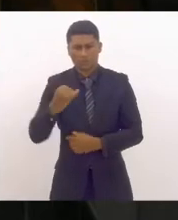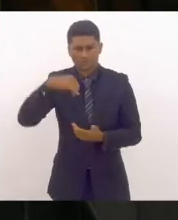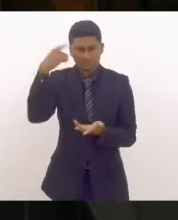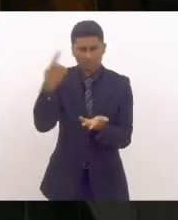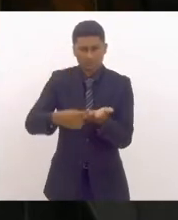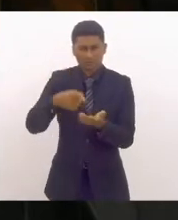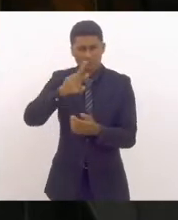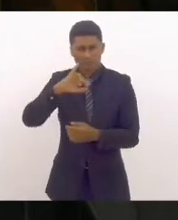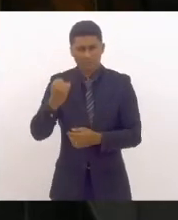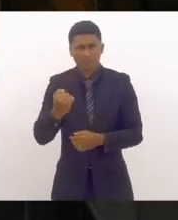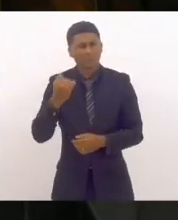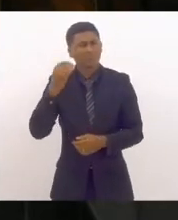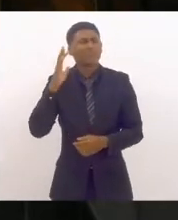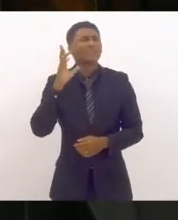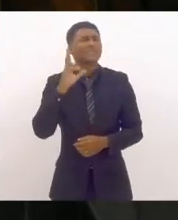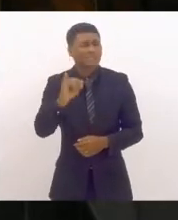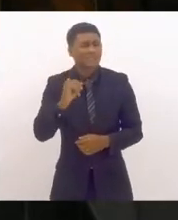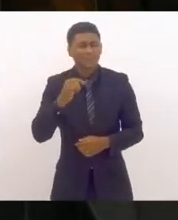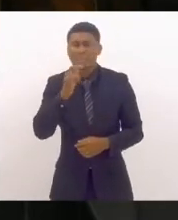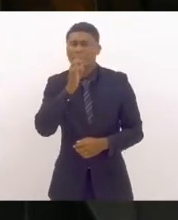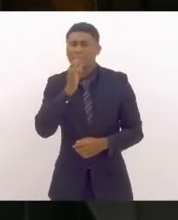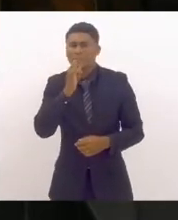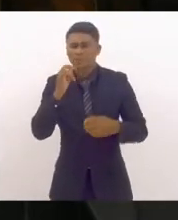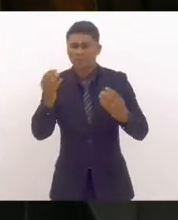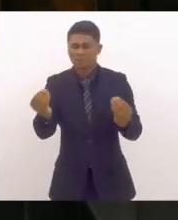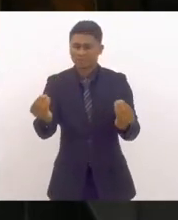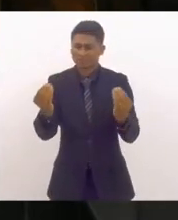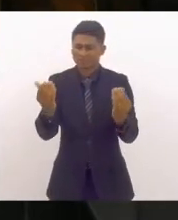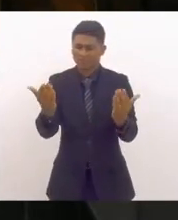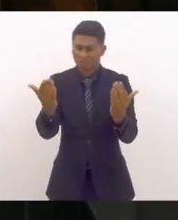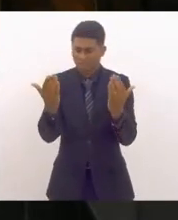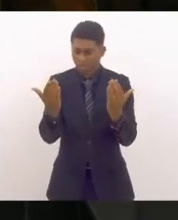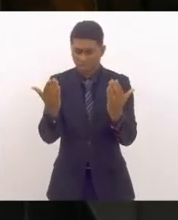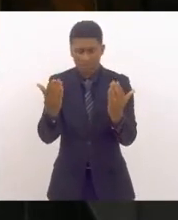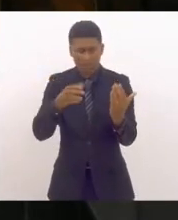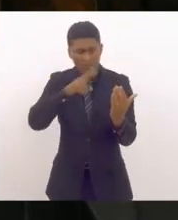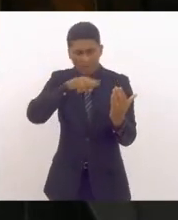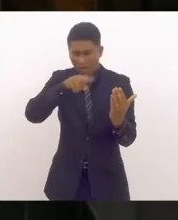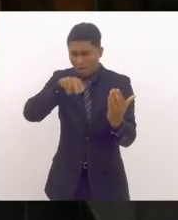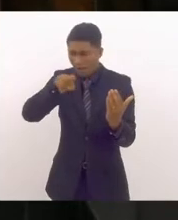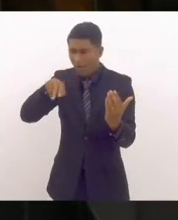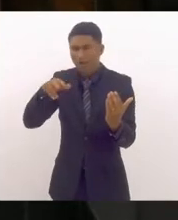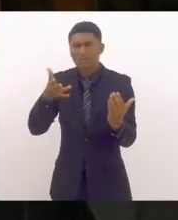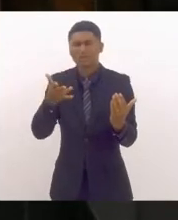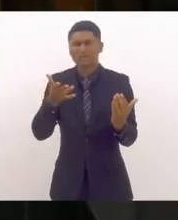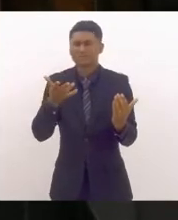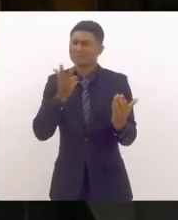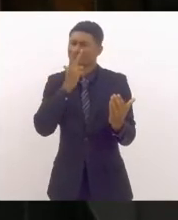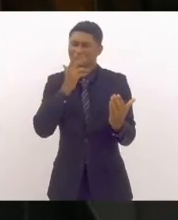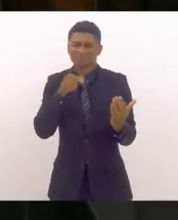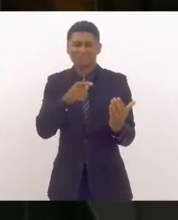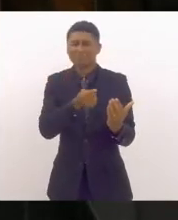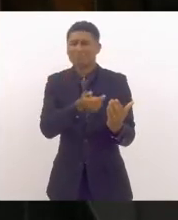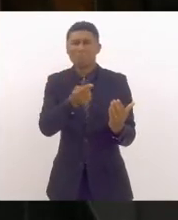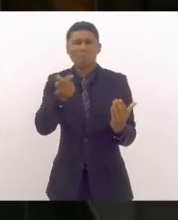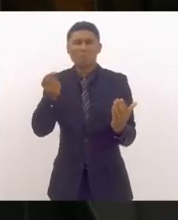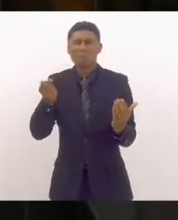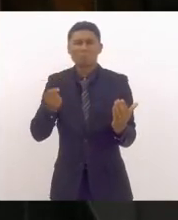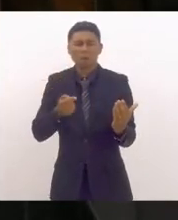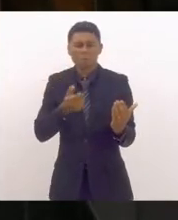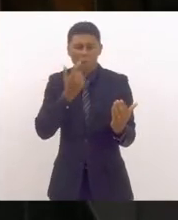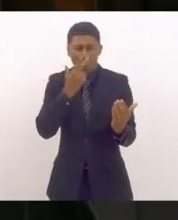primo pacto RJ senhor presidente eu pouca coisa Deputado waldeck eu